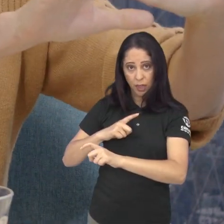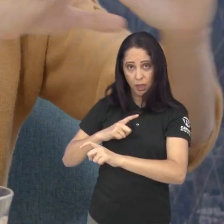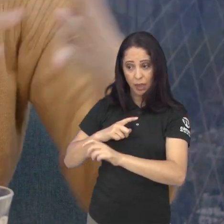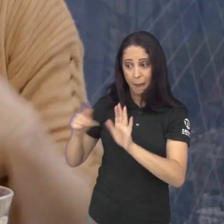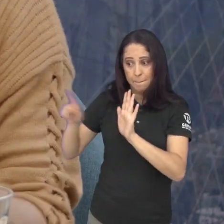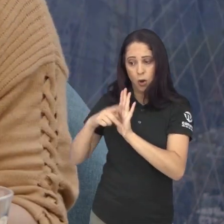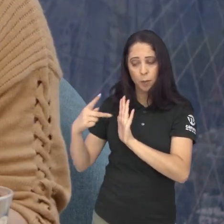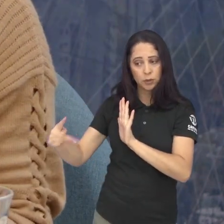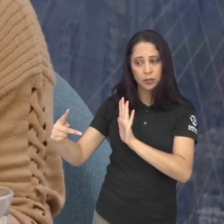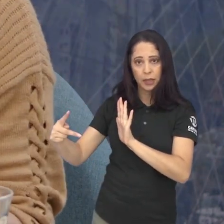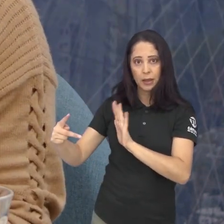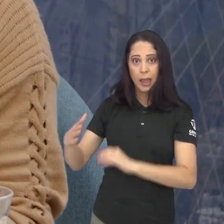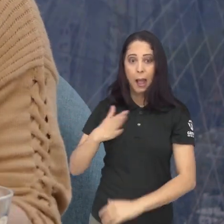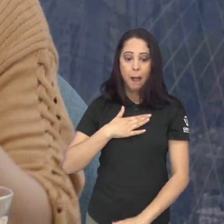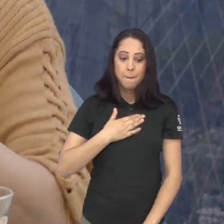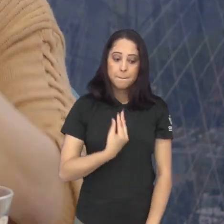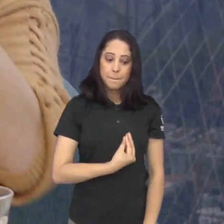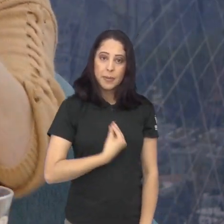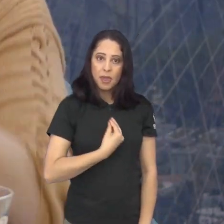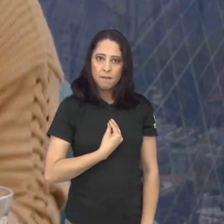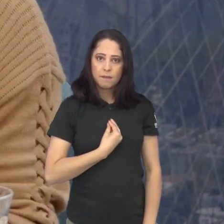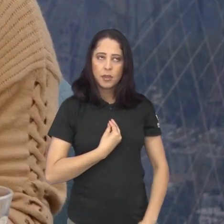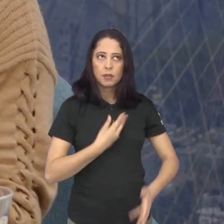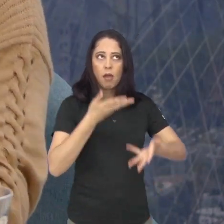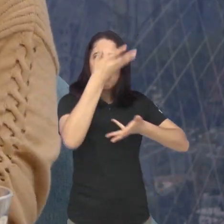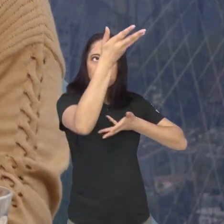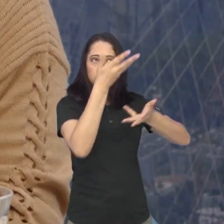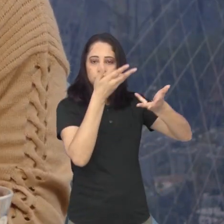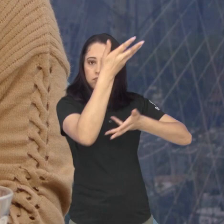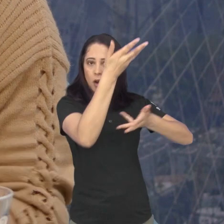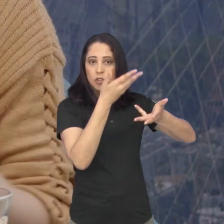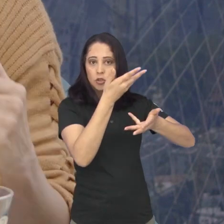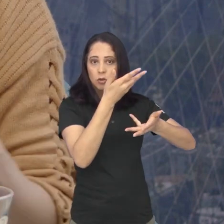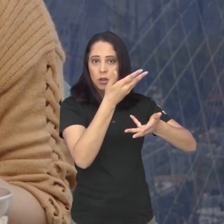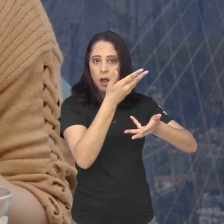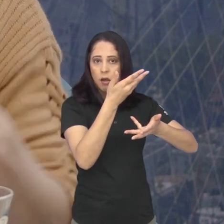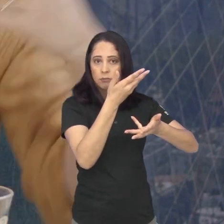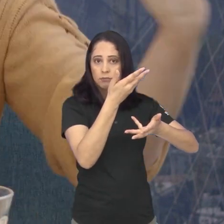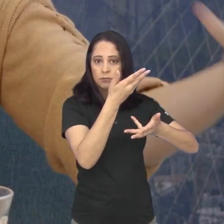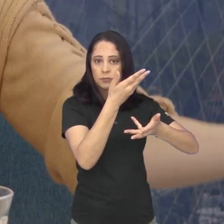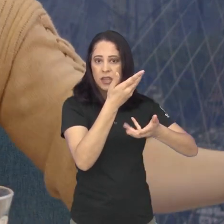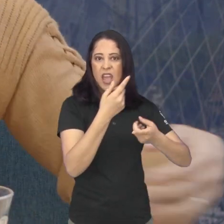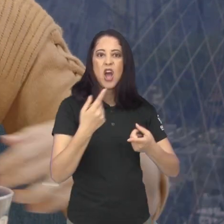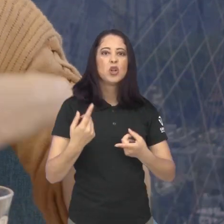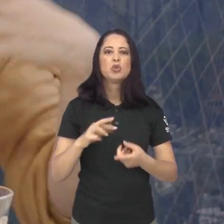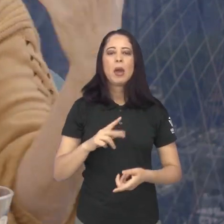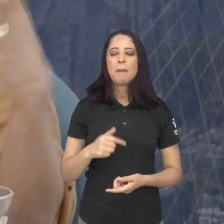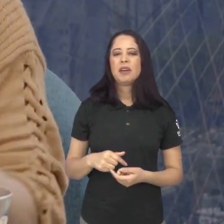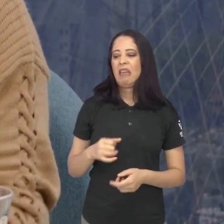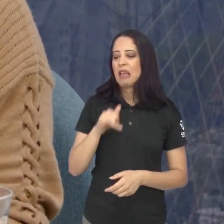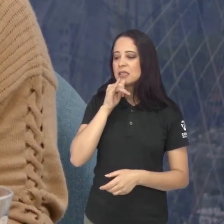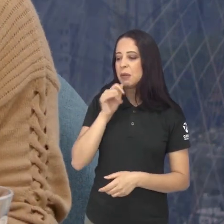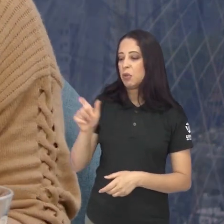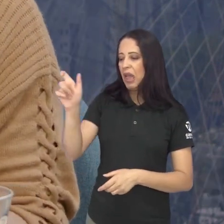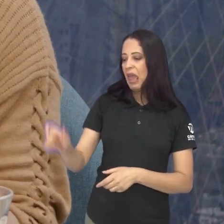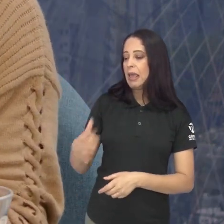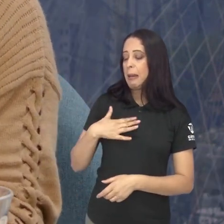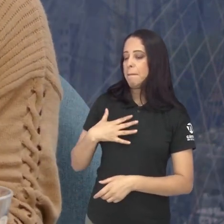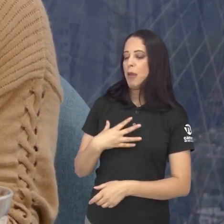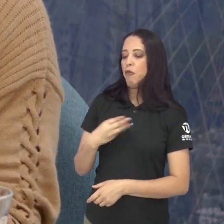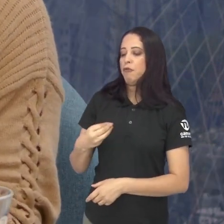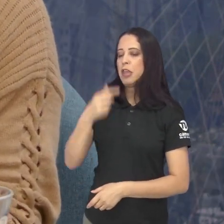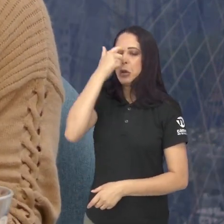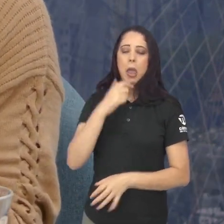Deus. A minha vida com Deus, o plano é outro, assim. Não é porque eu tenho ele... Não,